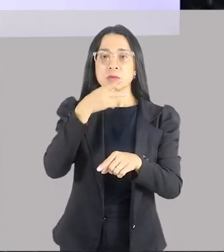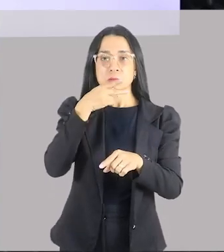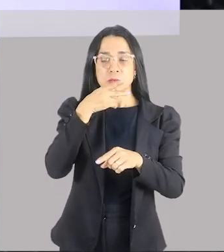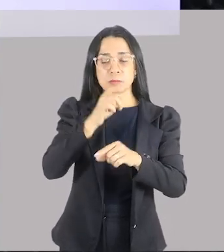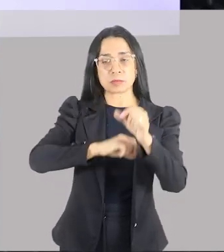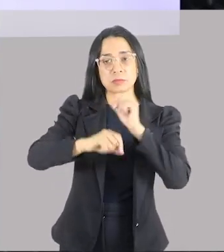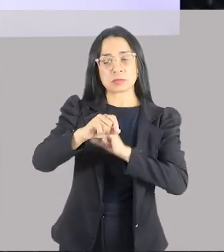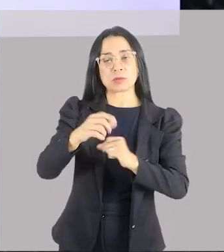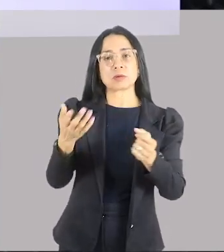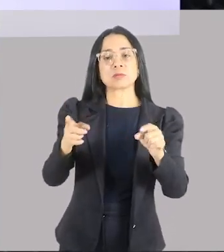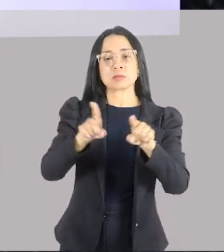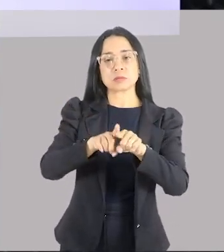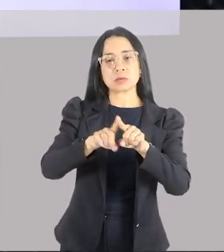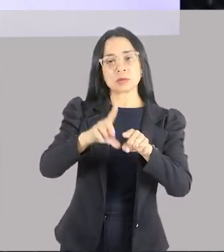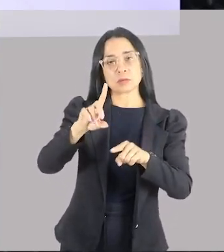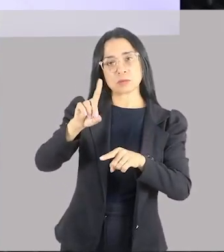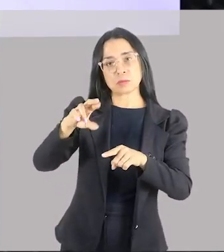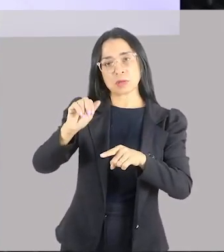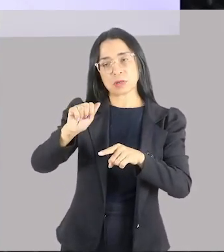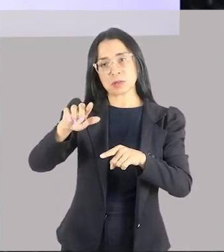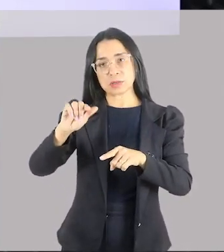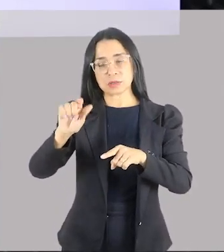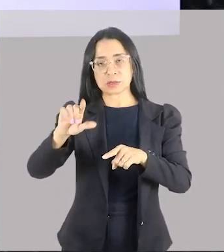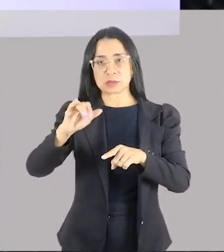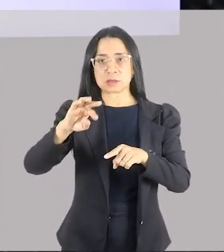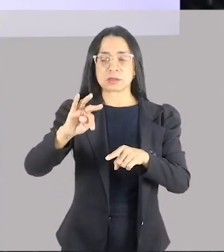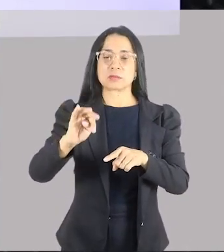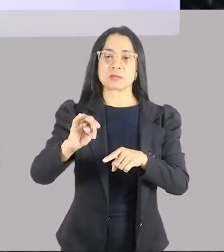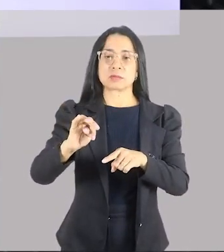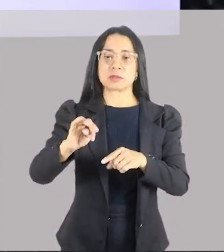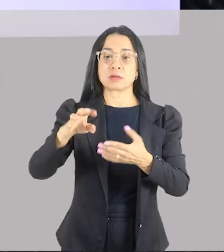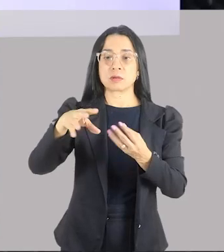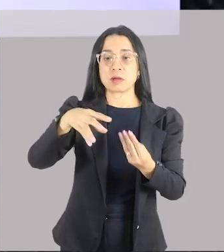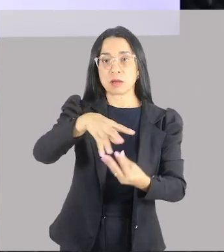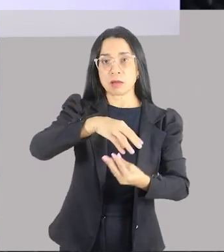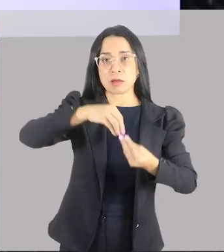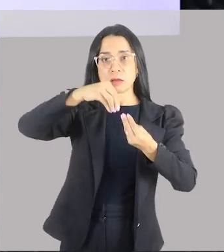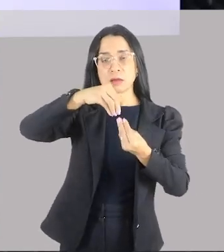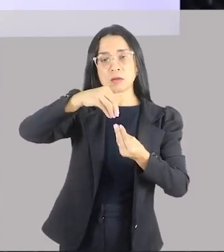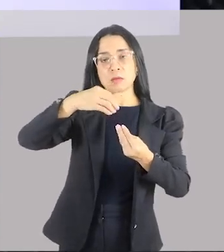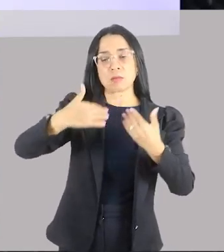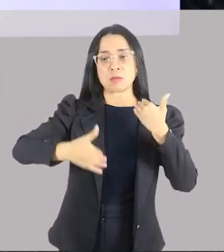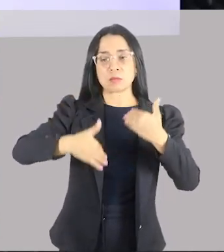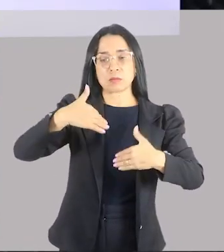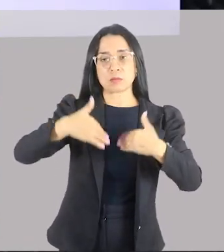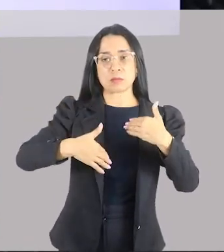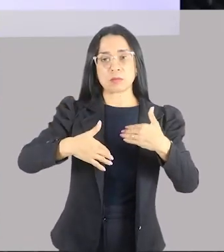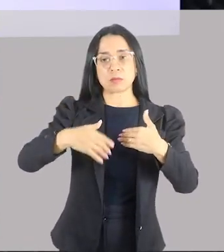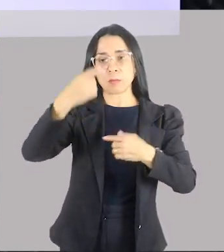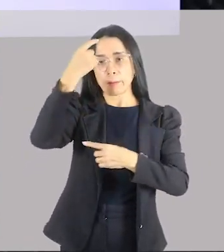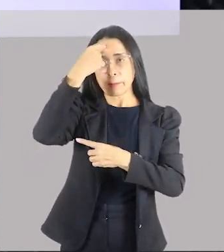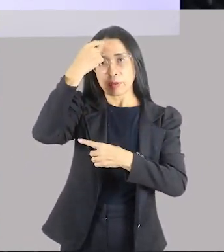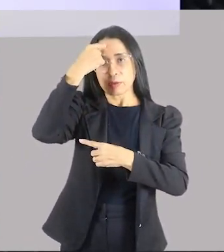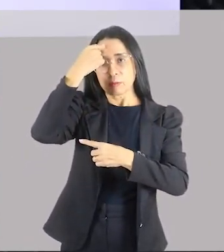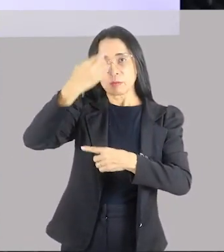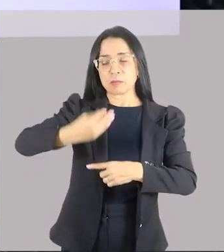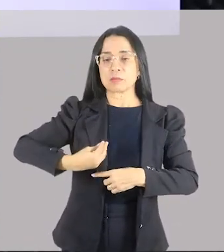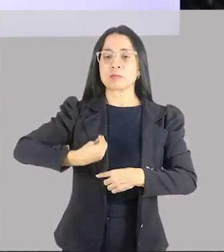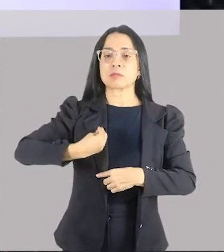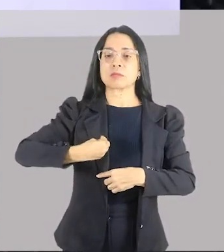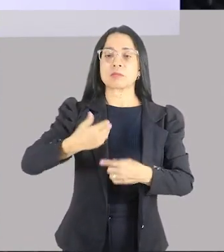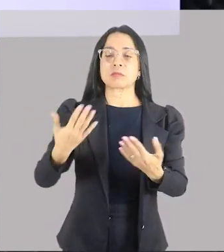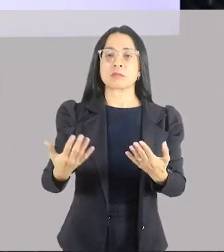um dualista. Em Descartes nós temos alma e corpo, certo? Ou seja, pensamento e